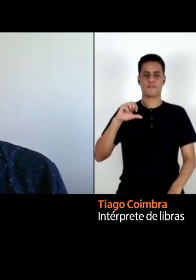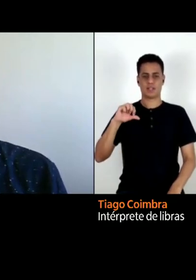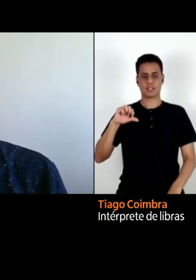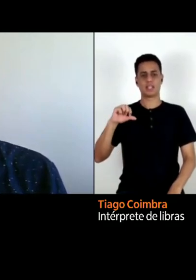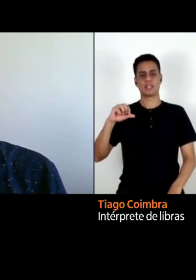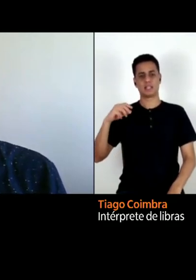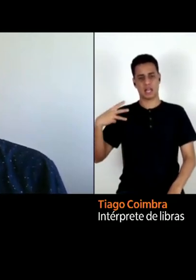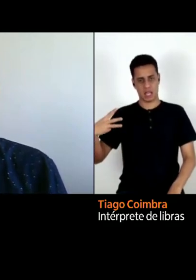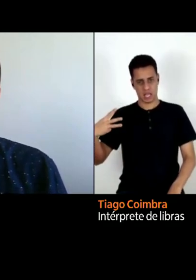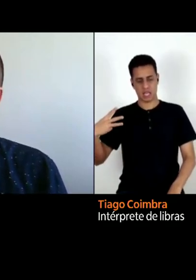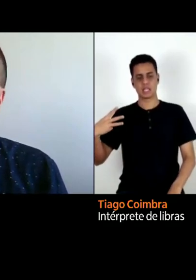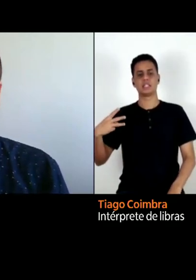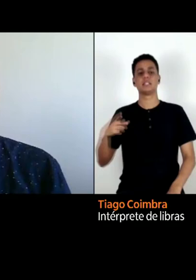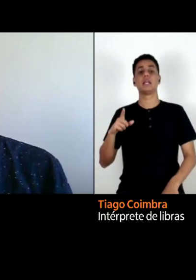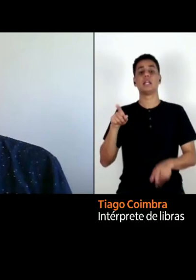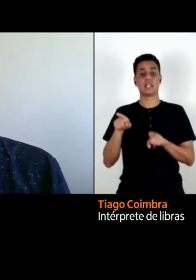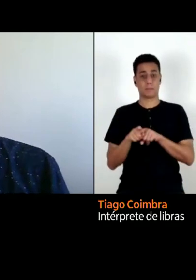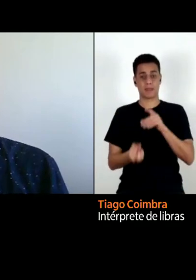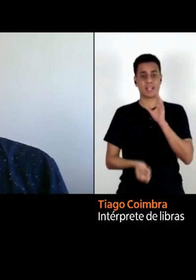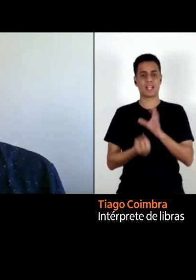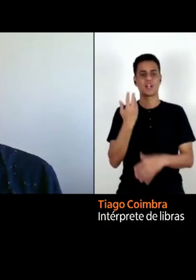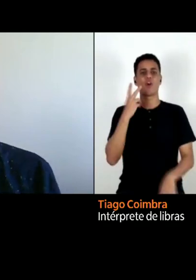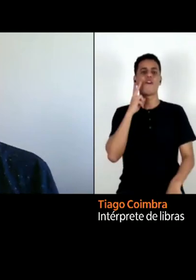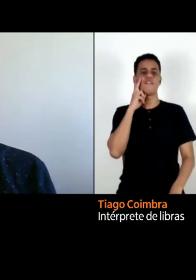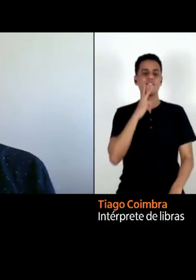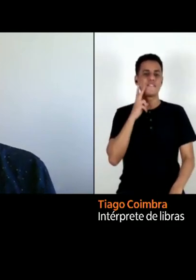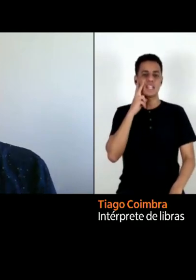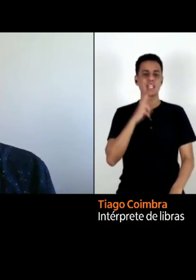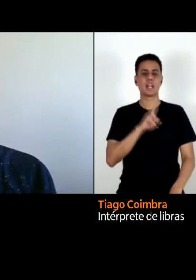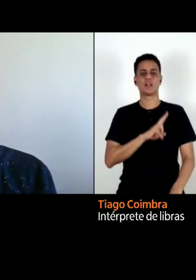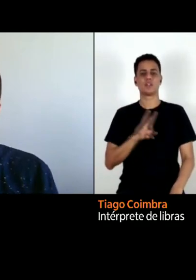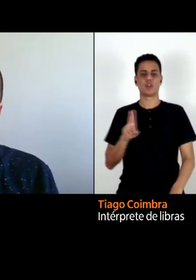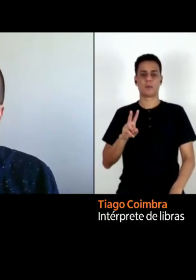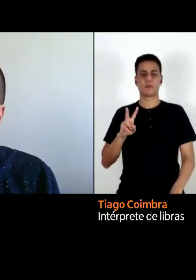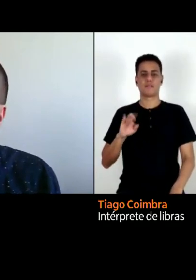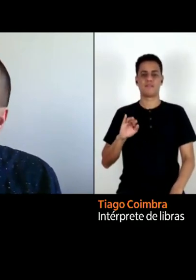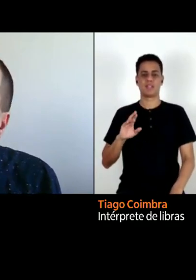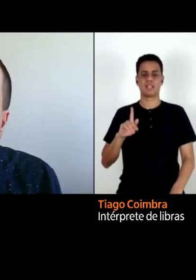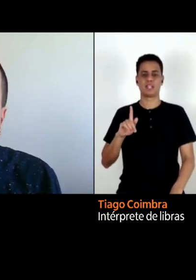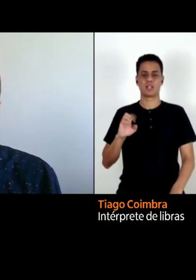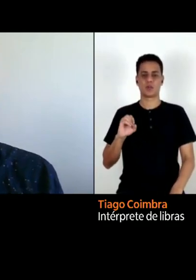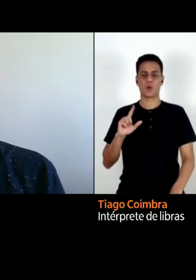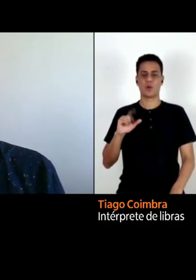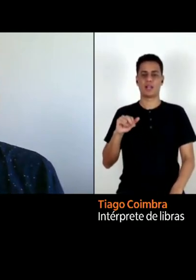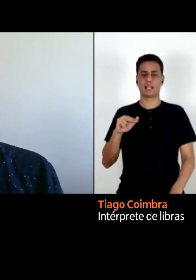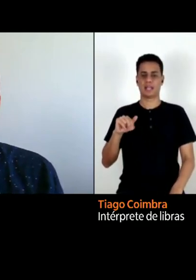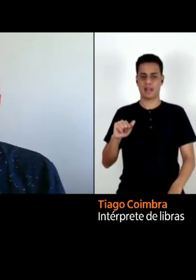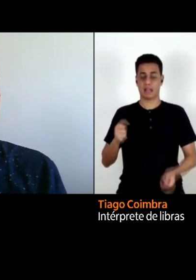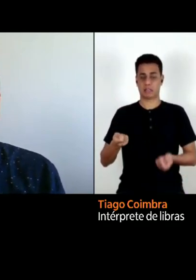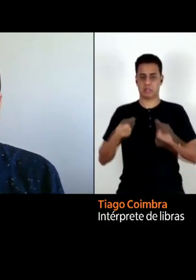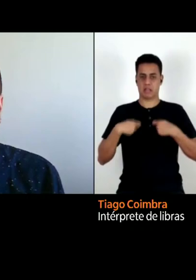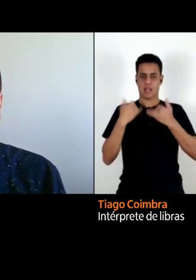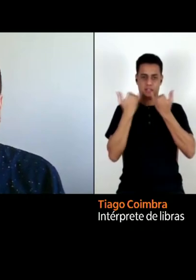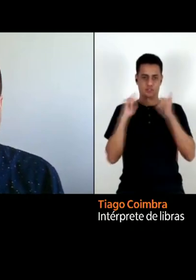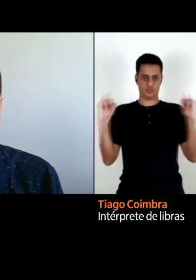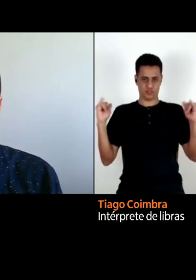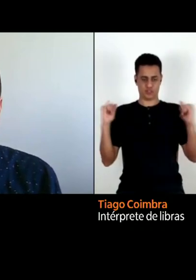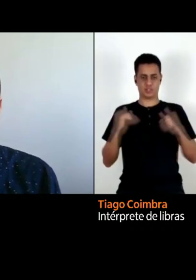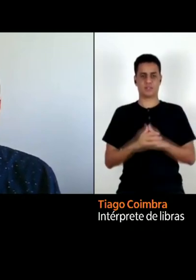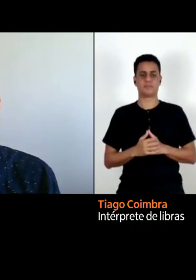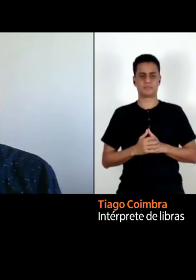e rejuvenescedor Virgolina. Não seria de todo absurdo cogitarmos